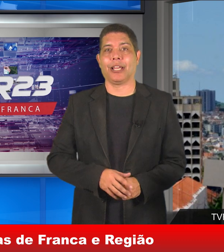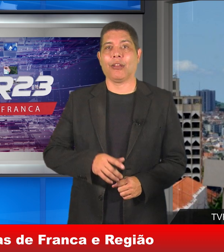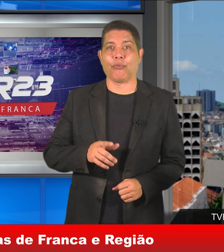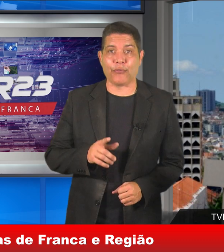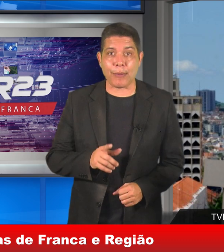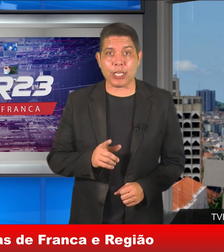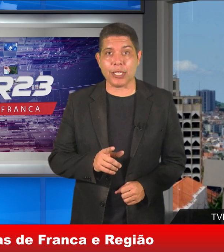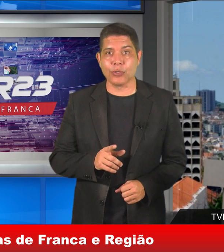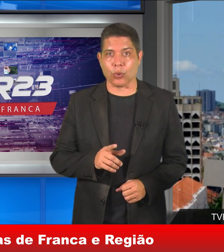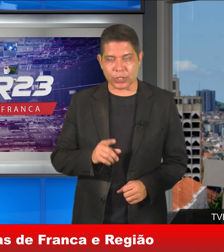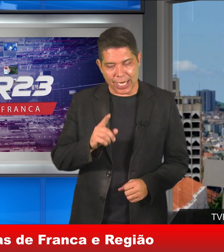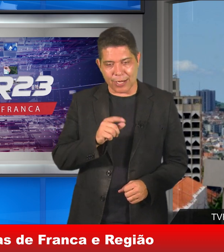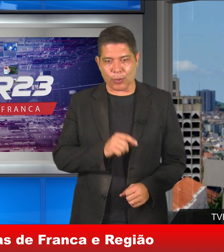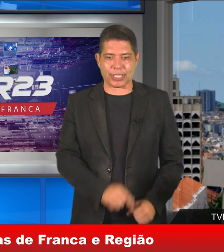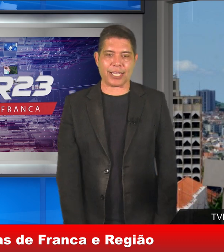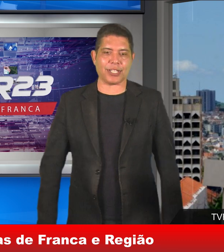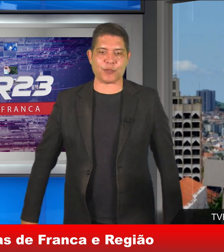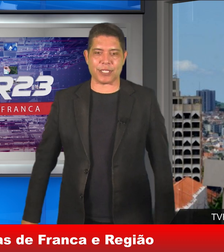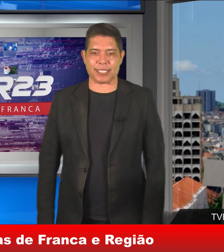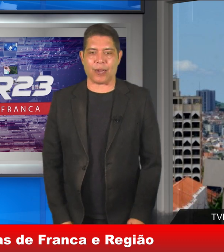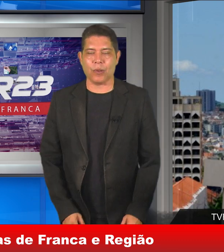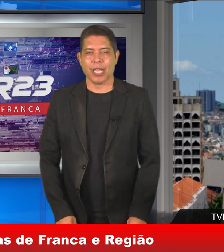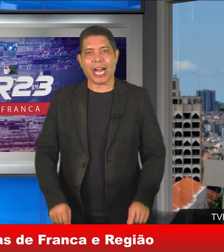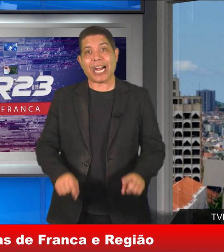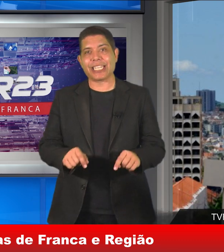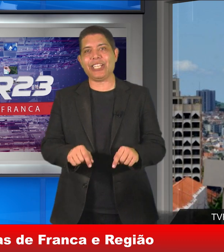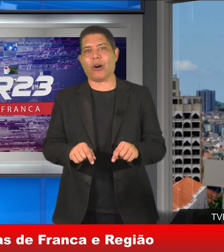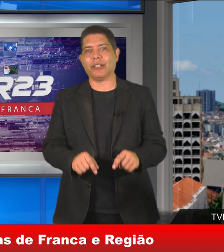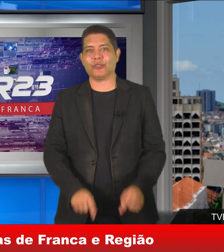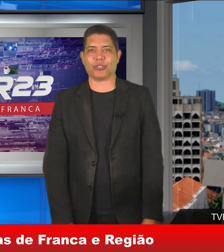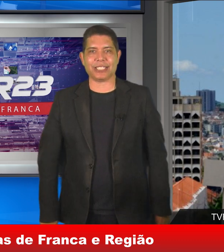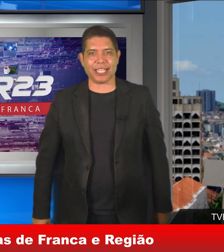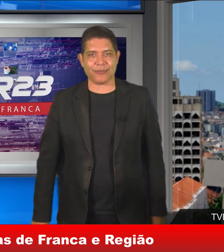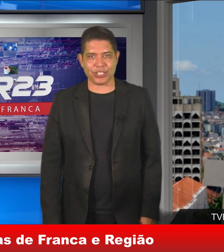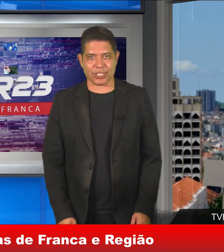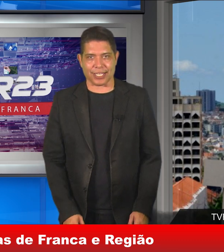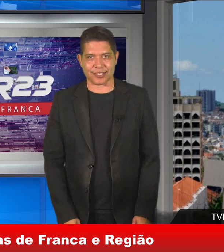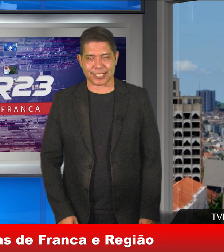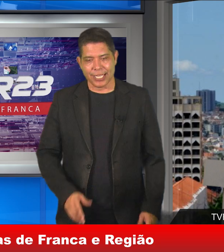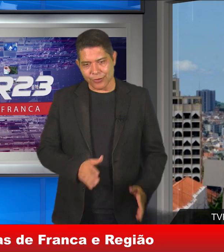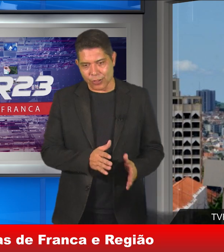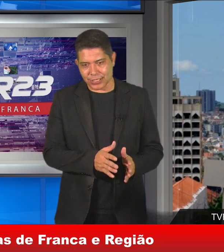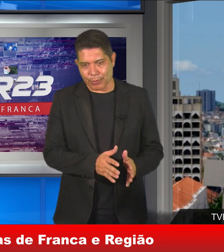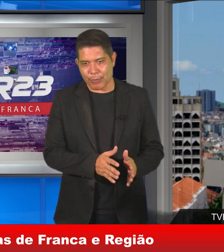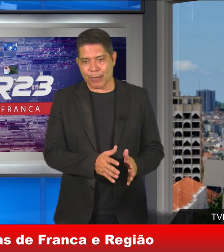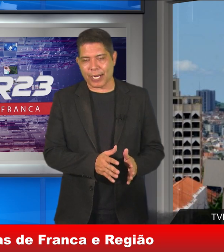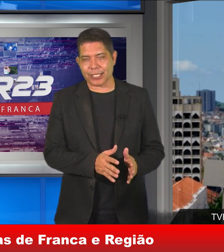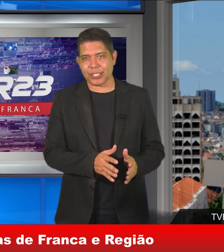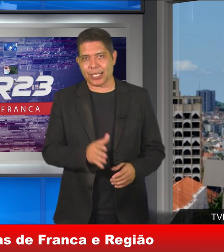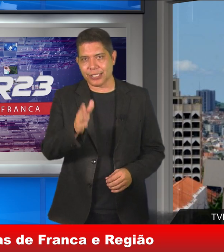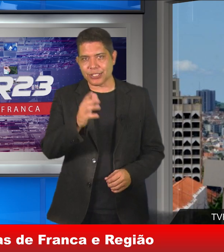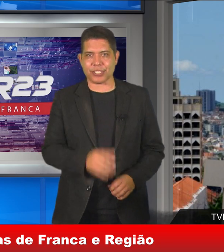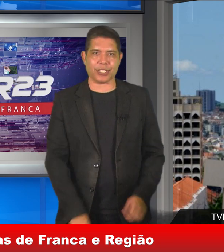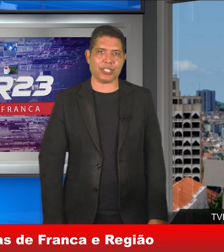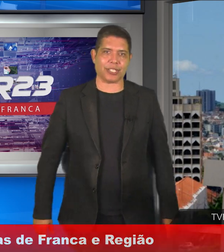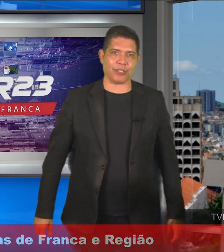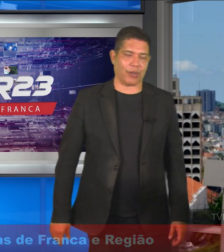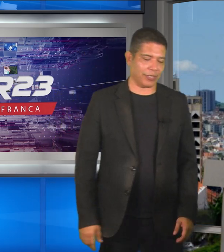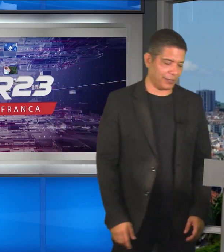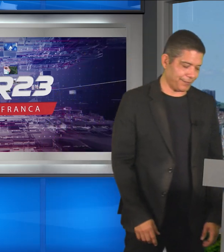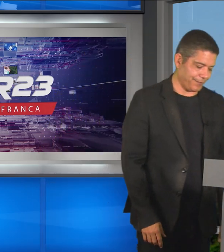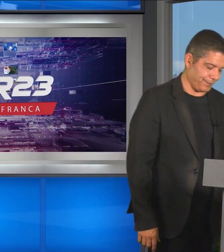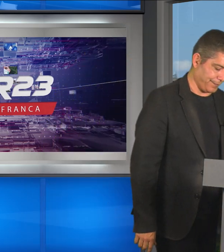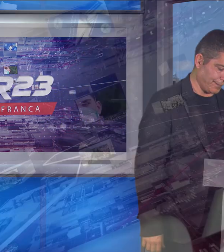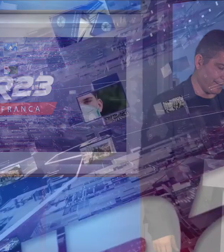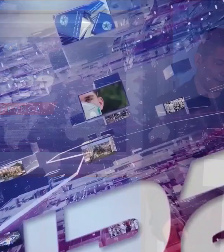Basquete Feminino. Tem reportagem especial aqui, ó, no JR23. Nossa primeira paradinha, já já a gente está de